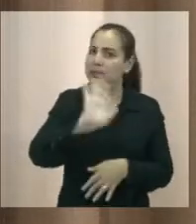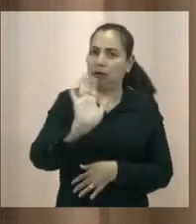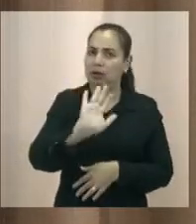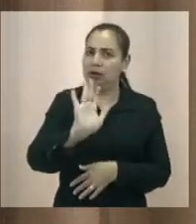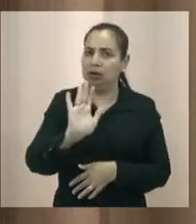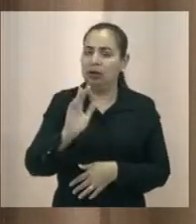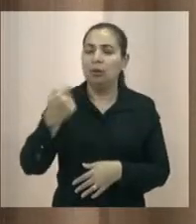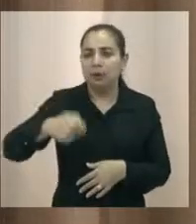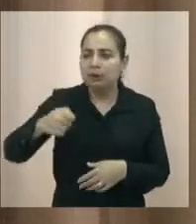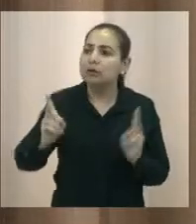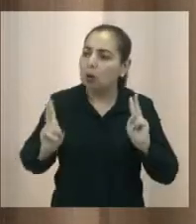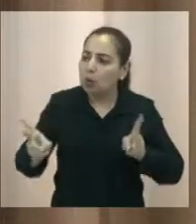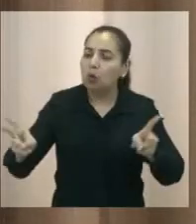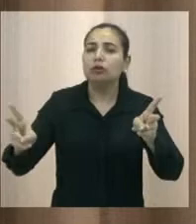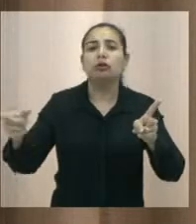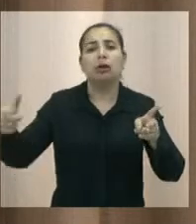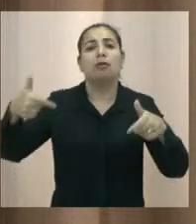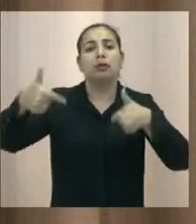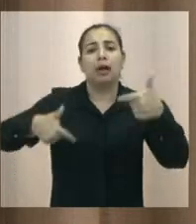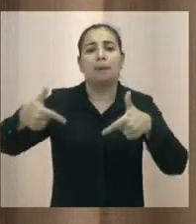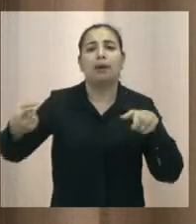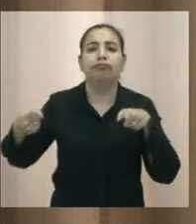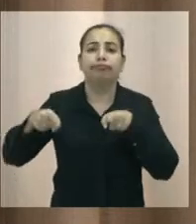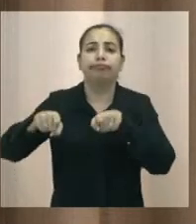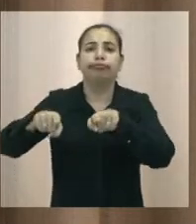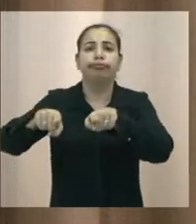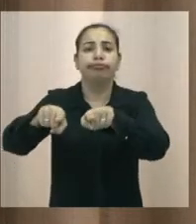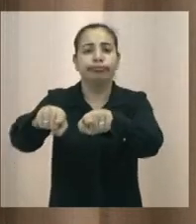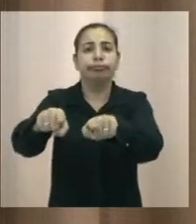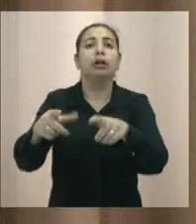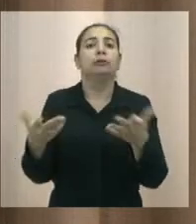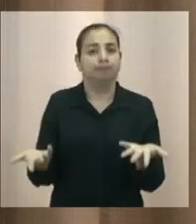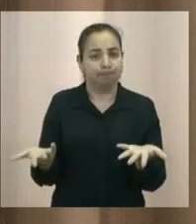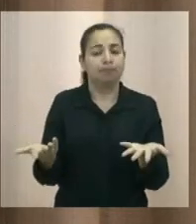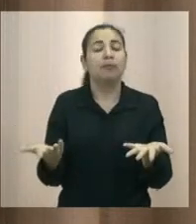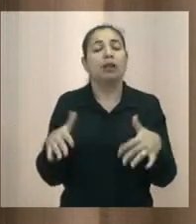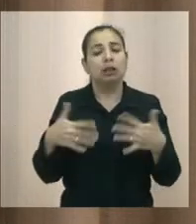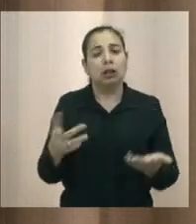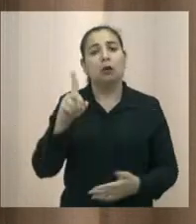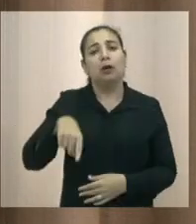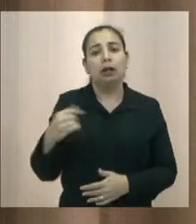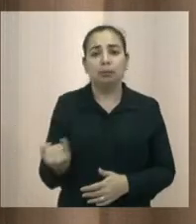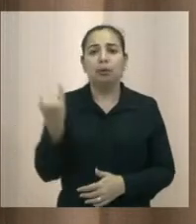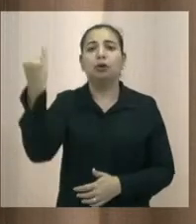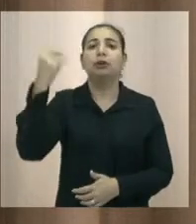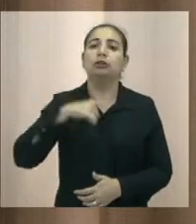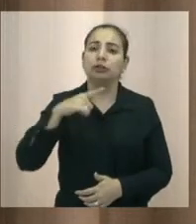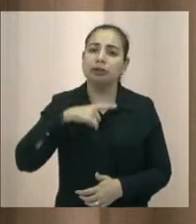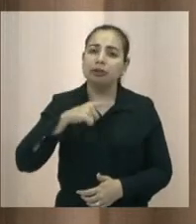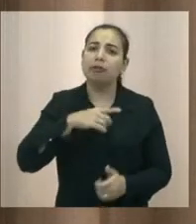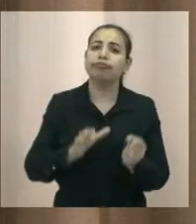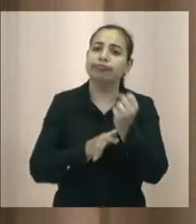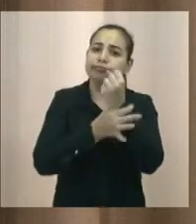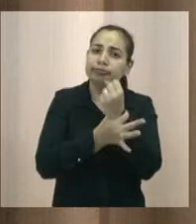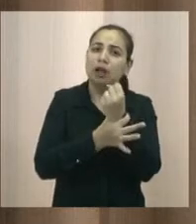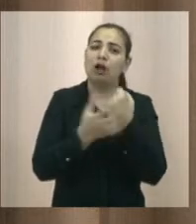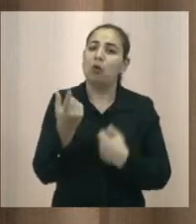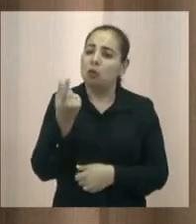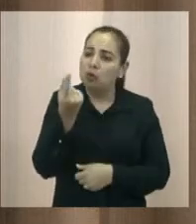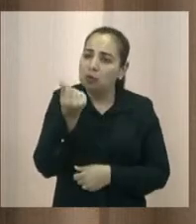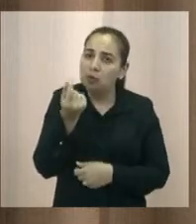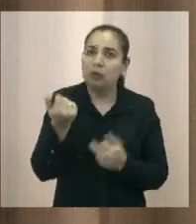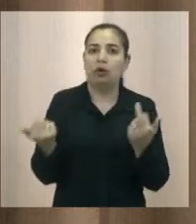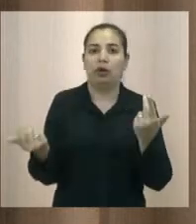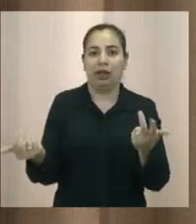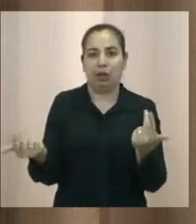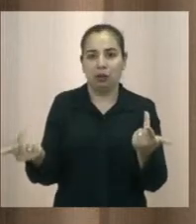Ambas estão ali caminhando lado a lado dentro das suas competências. Então, é realmente importante assegurar esses recursos para que a instituição se fortaleça, para